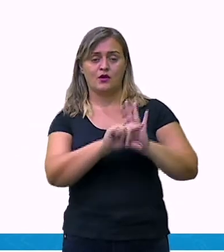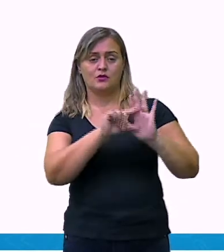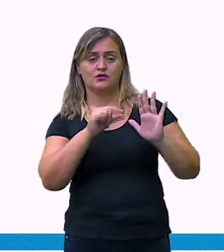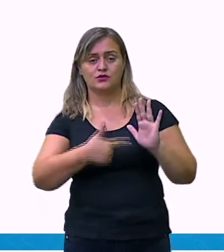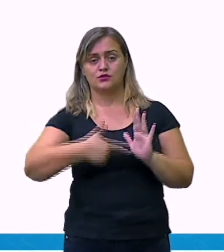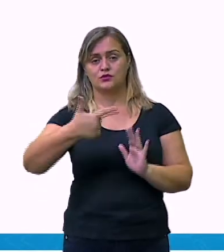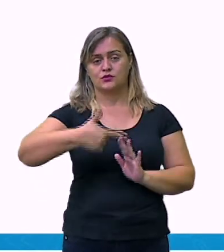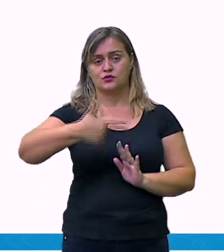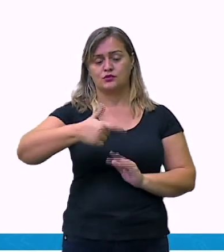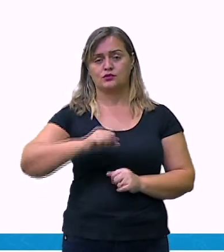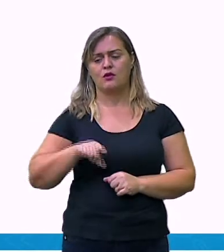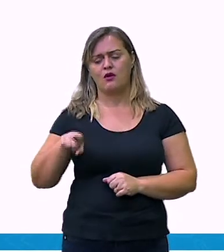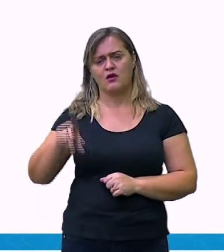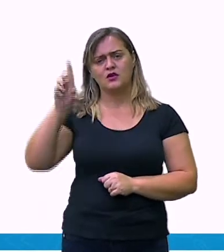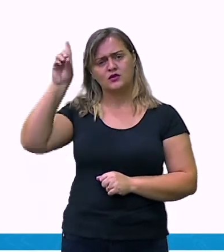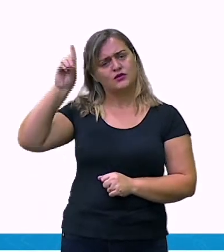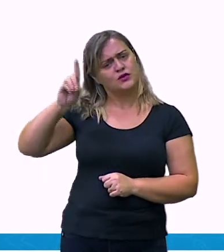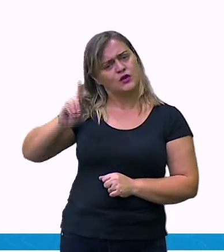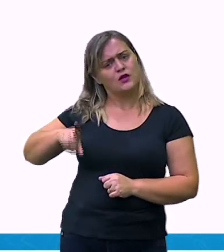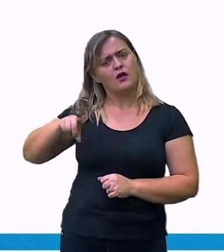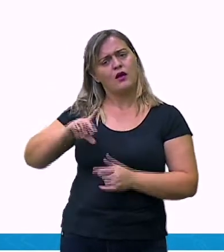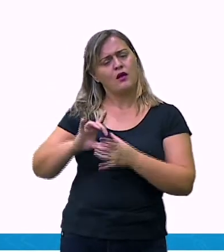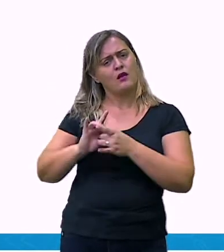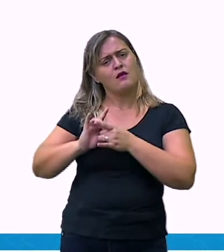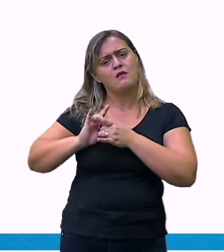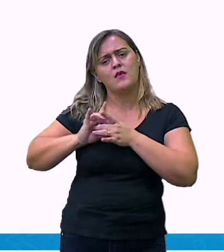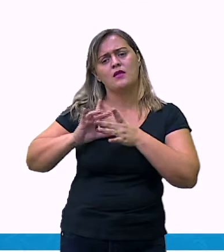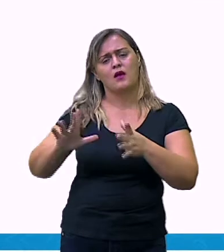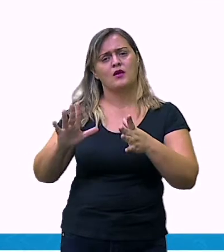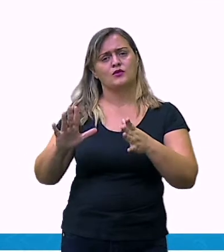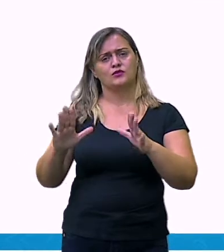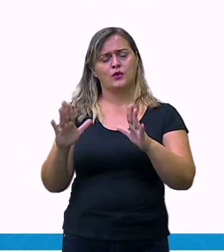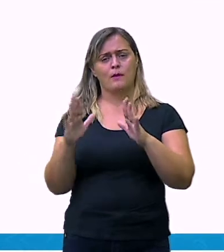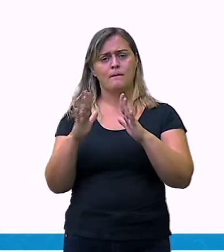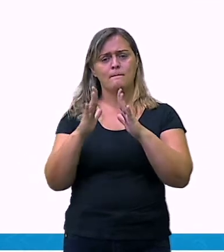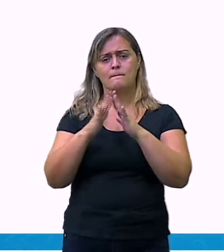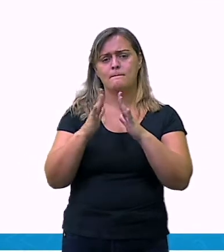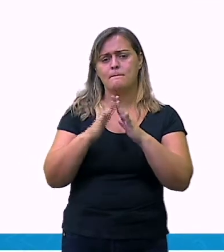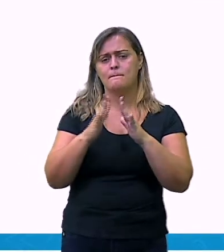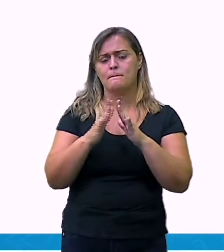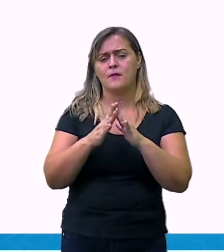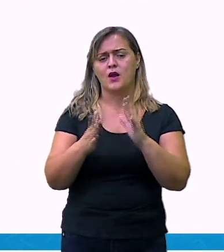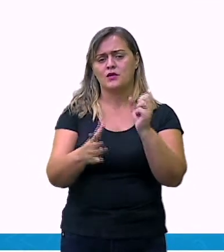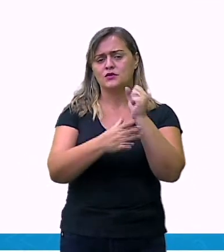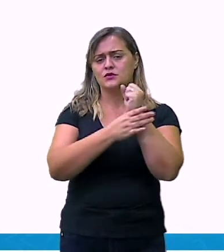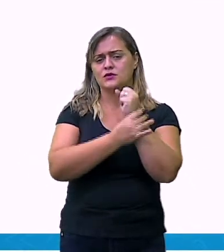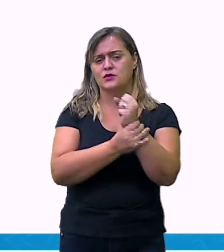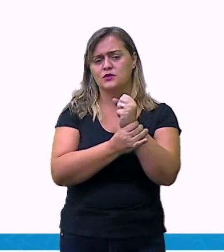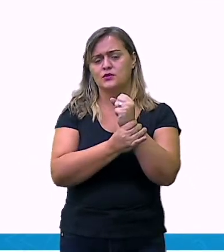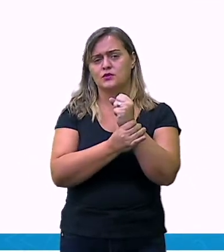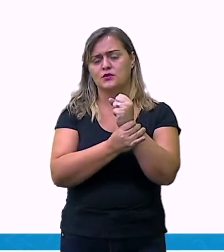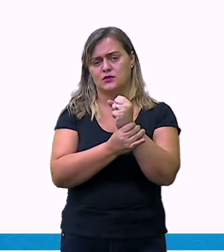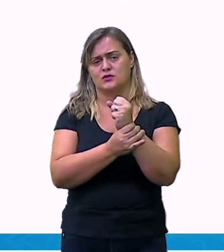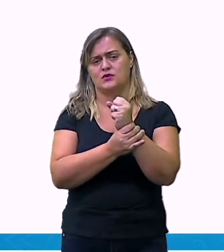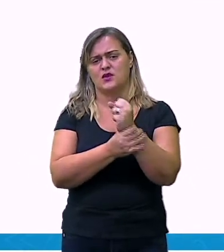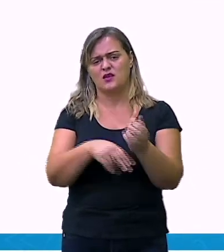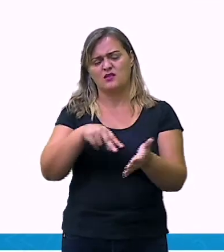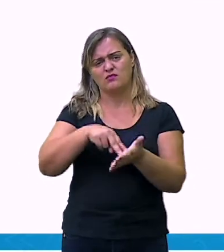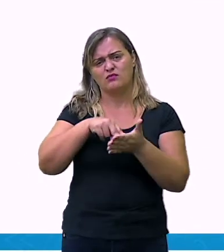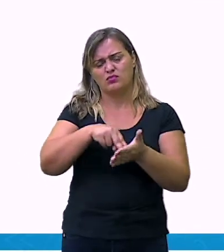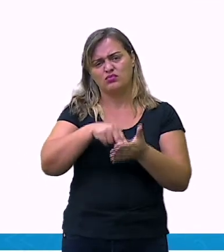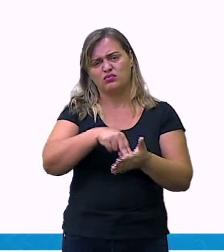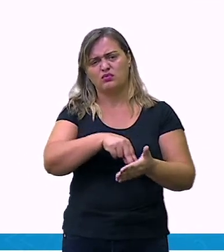Esses direitos são a liberdade, a propriedade, a segurança e a resistência